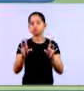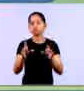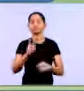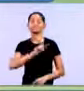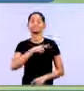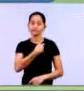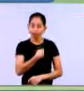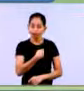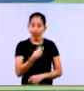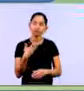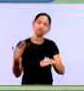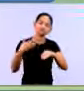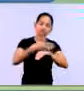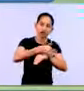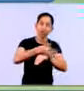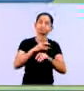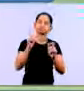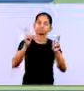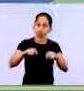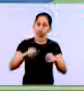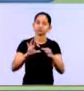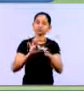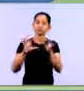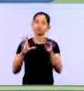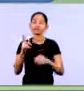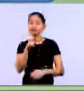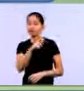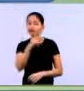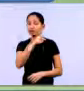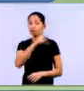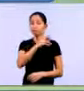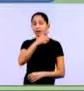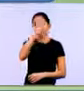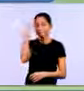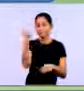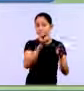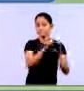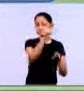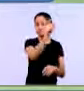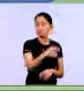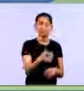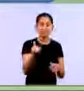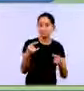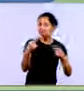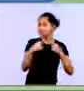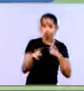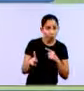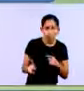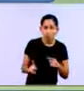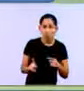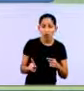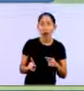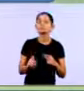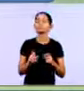fiscal. Nessa execução, o sujeito passivo, ele pode se discordar dessa